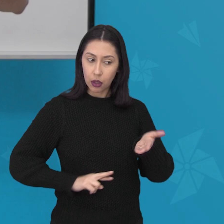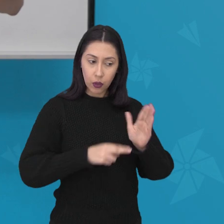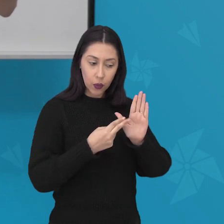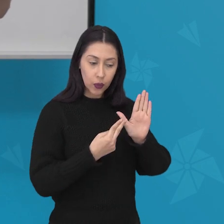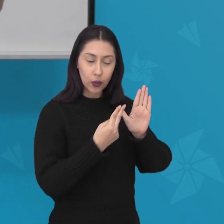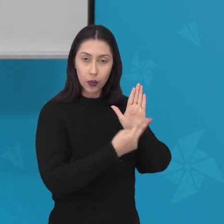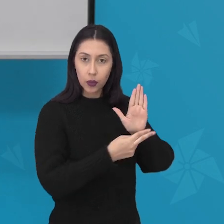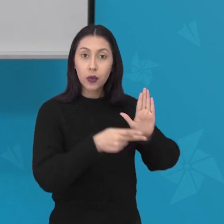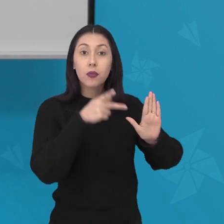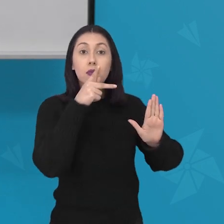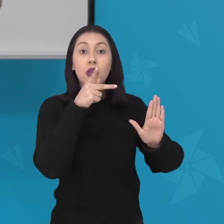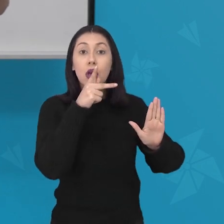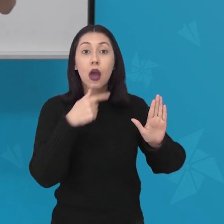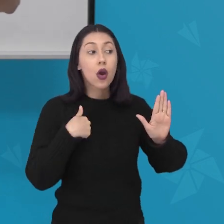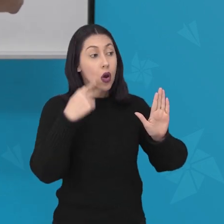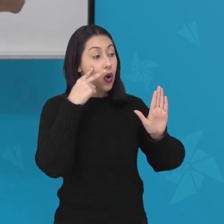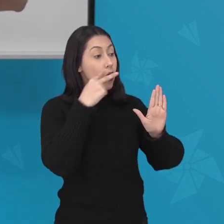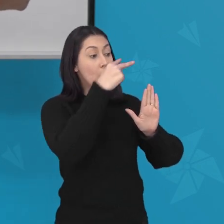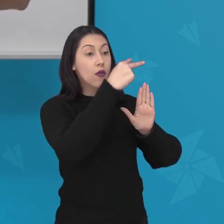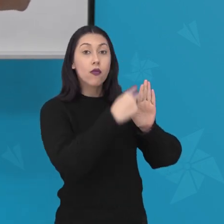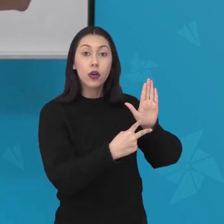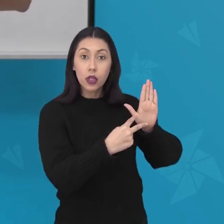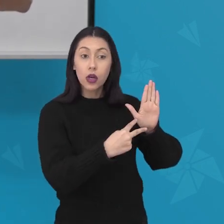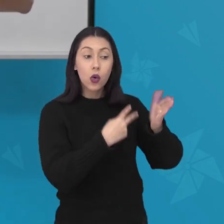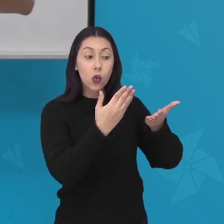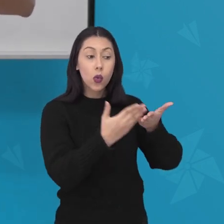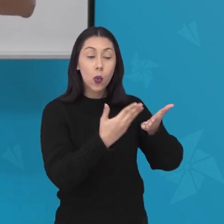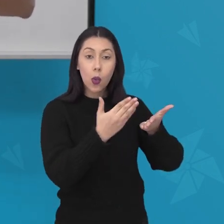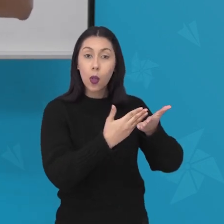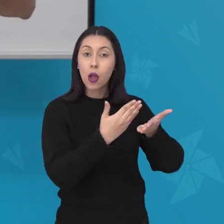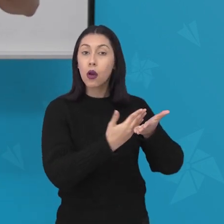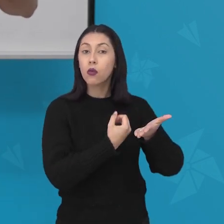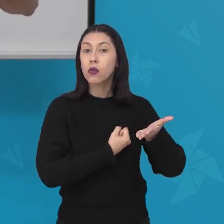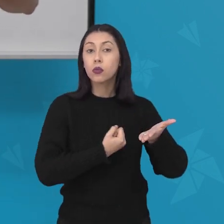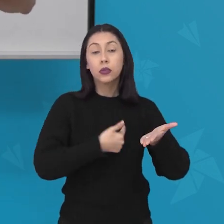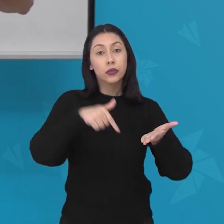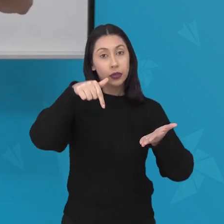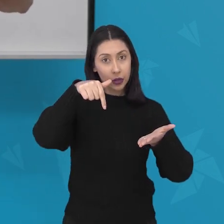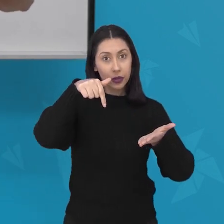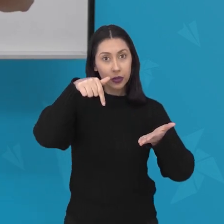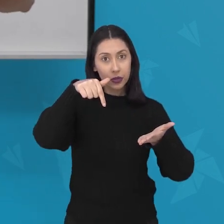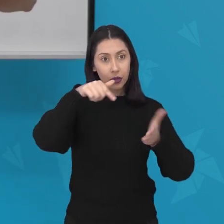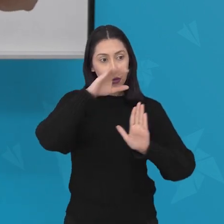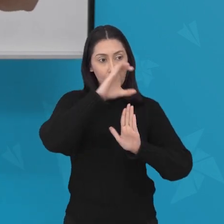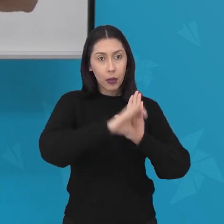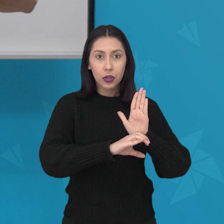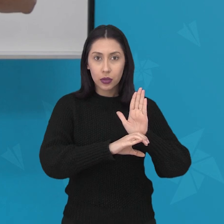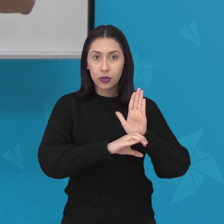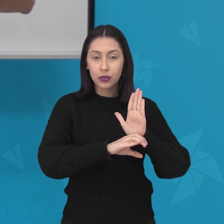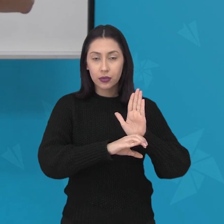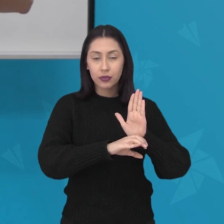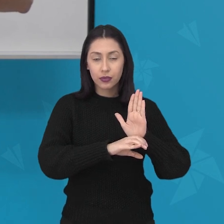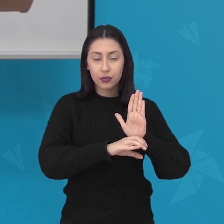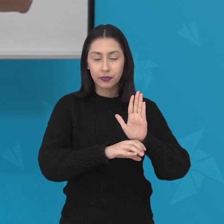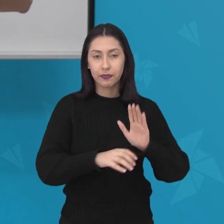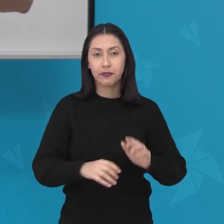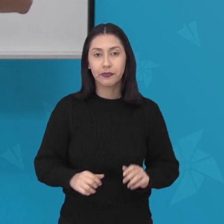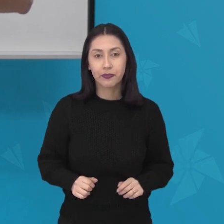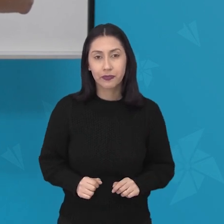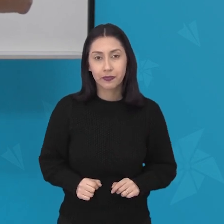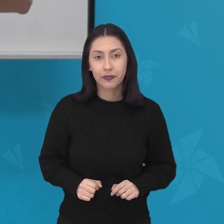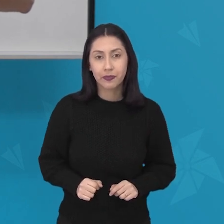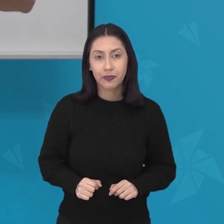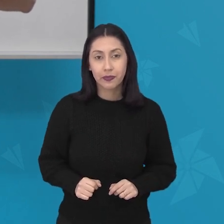ler para vocês justamente o primeiro capítulo do livro 7, que seria o capítulo 7 dessa